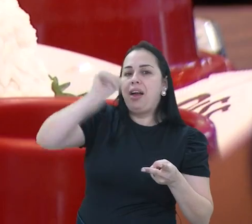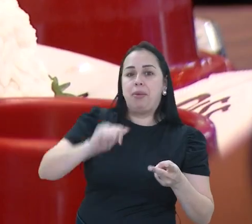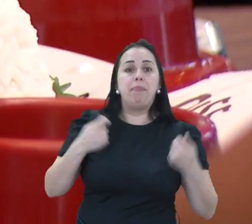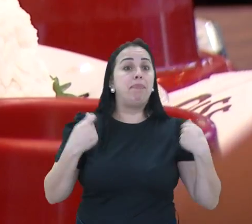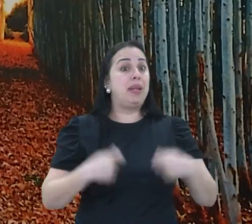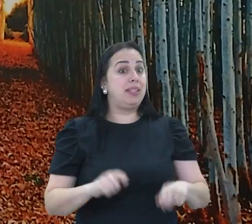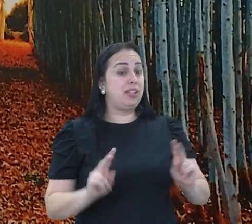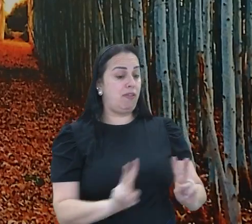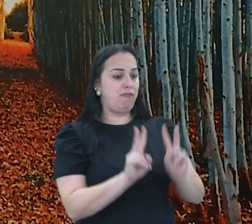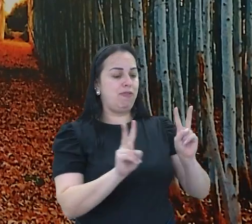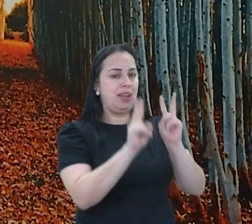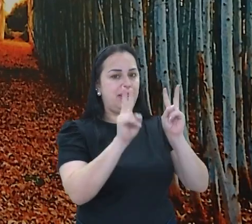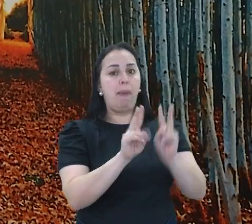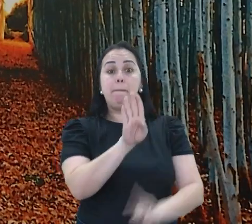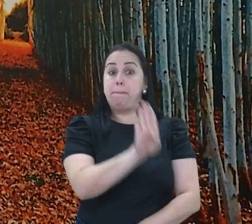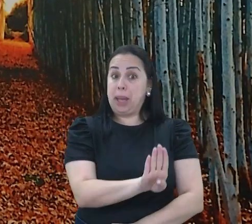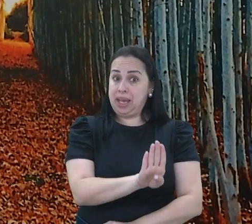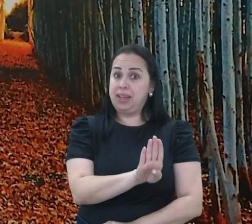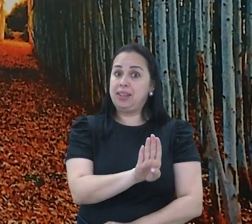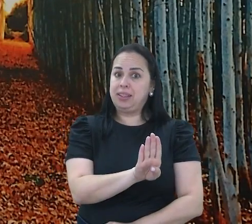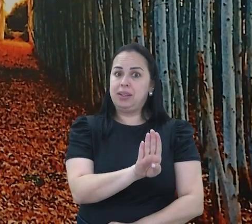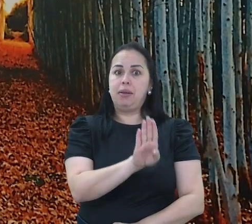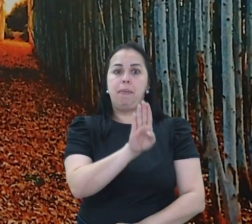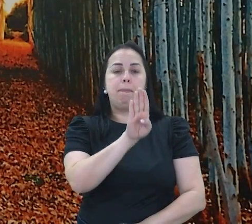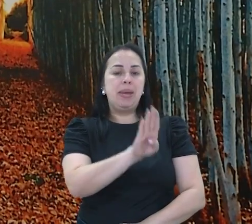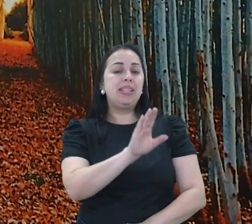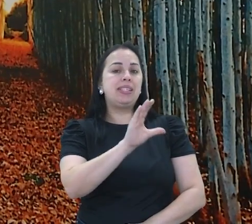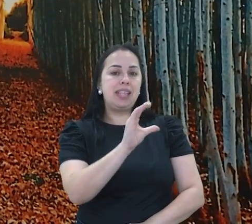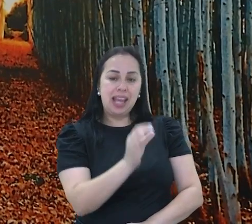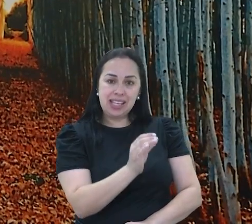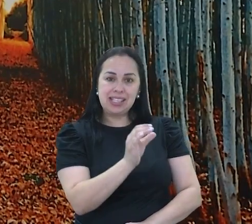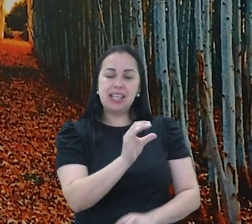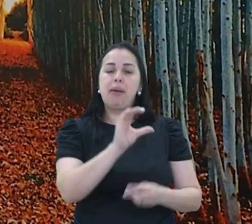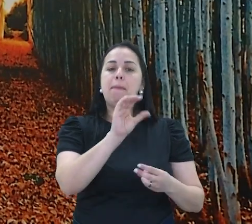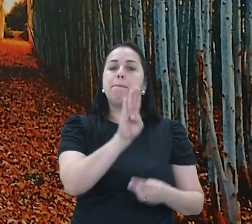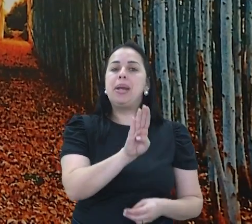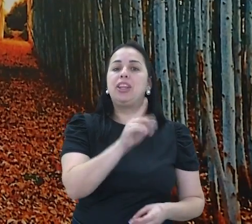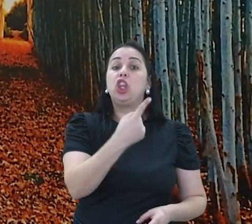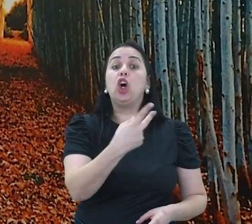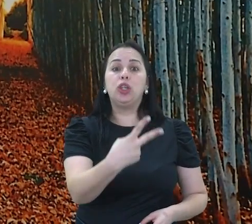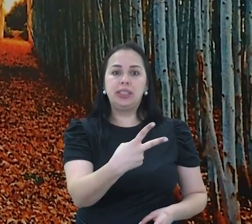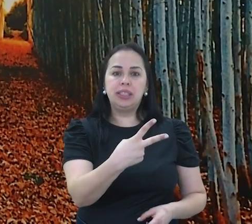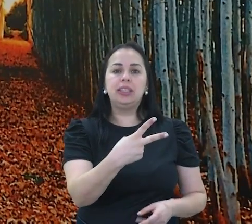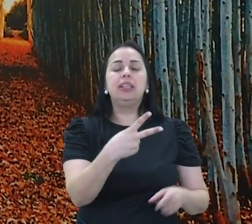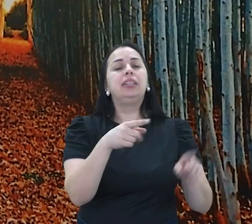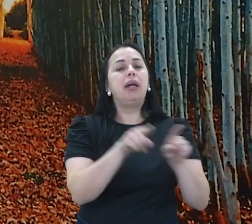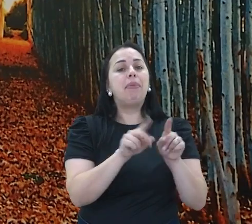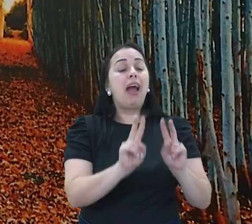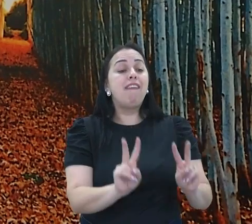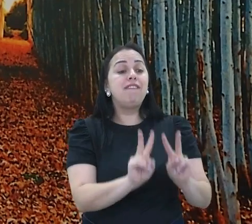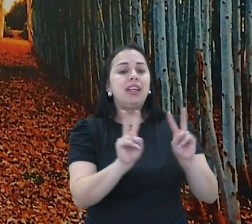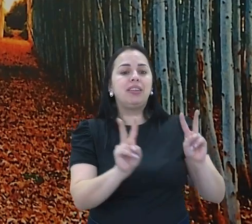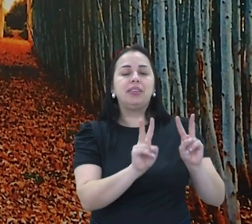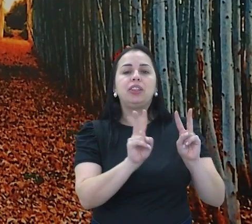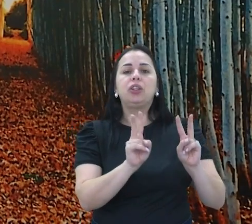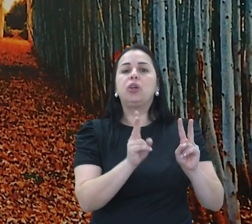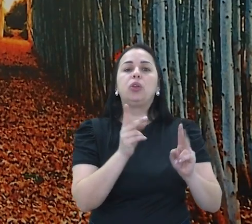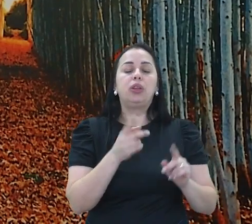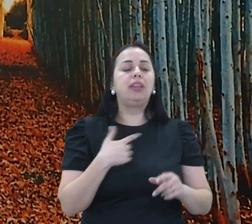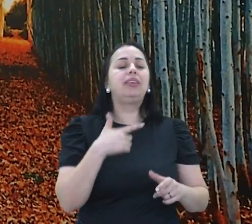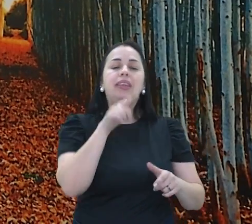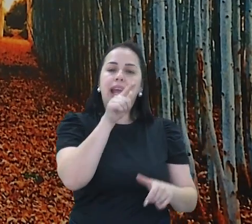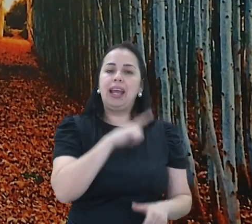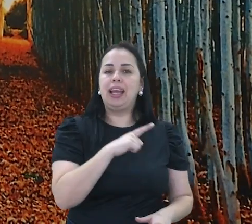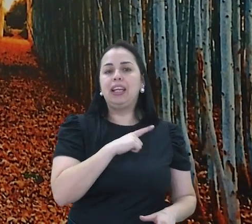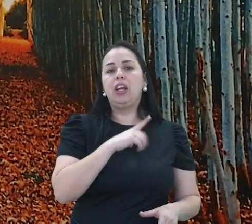muita água. Nós temos que pensar nas vitaminas do complexo B, B6, B9 e principalmente a B12. E essas